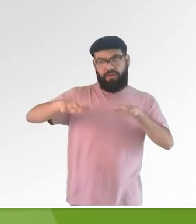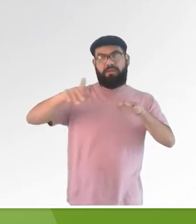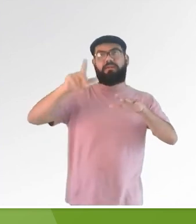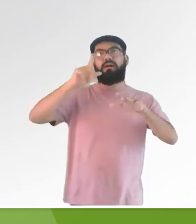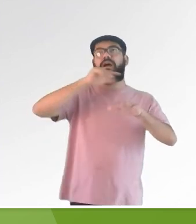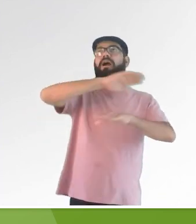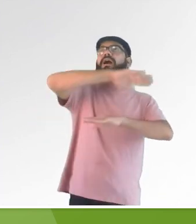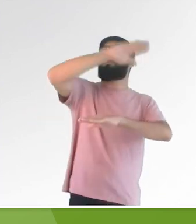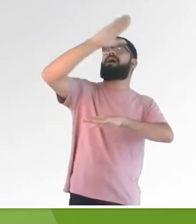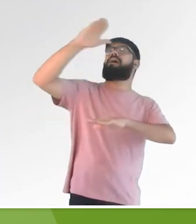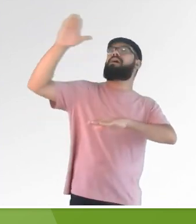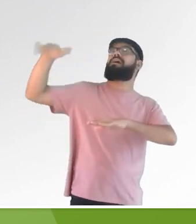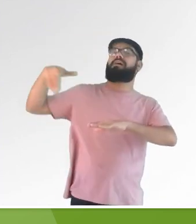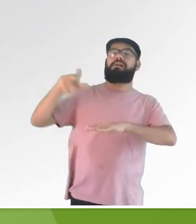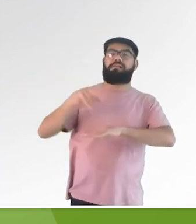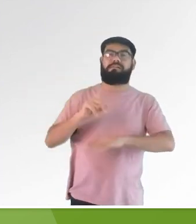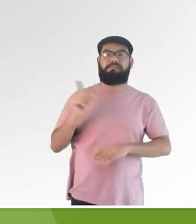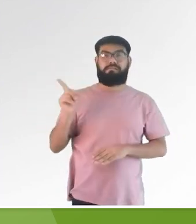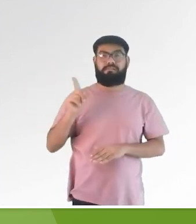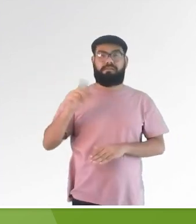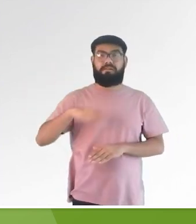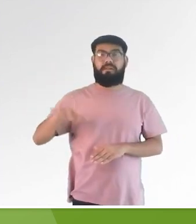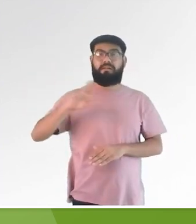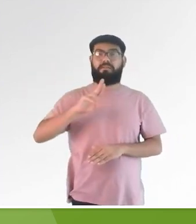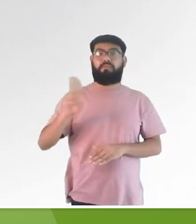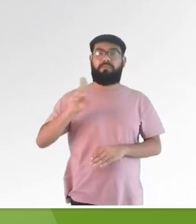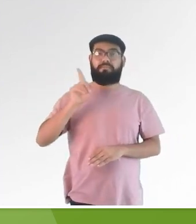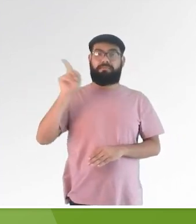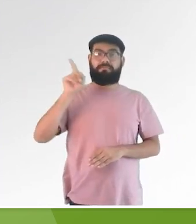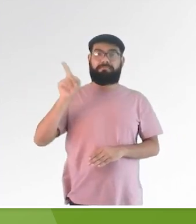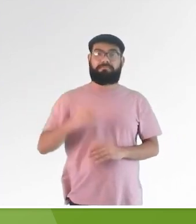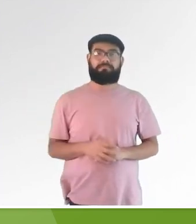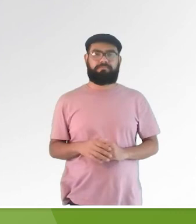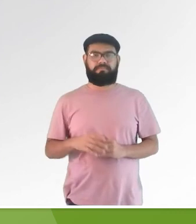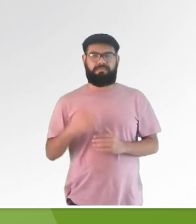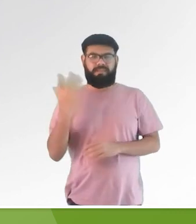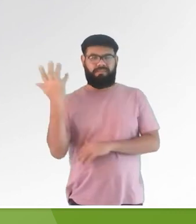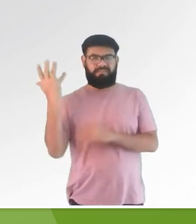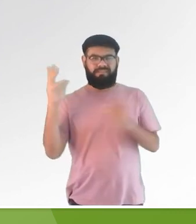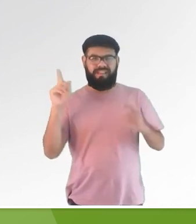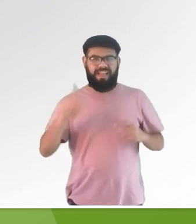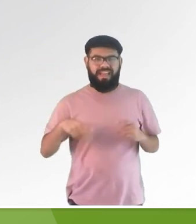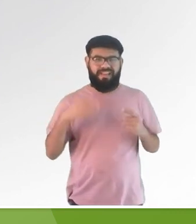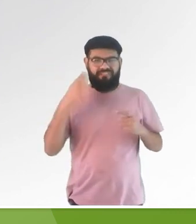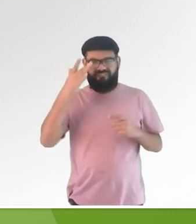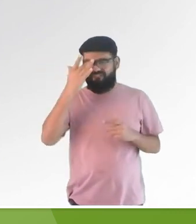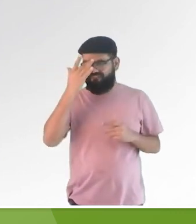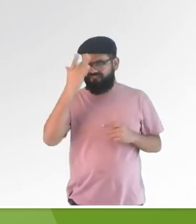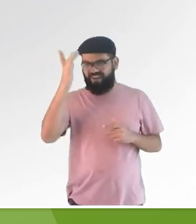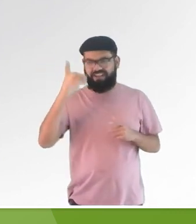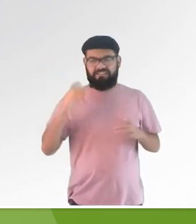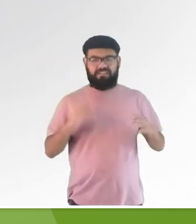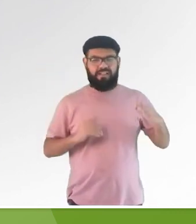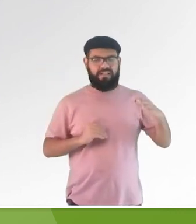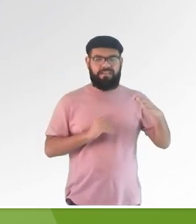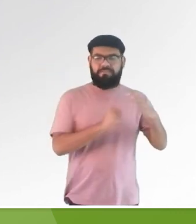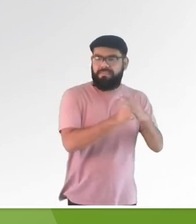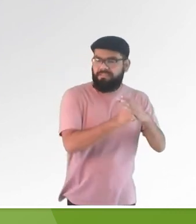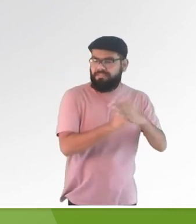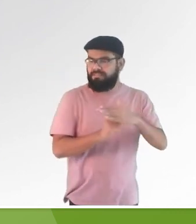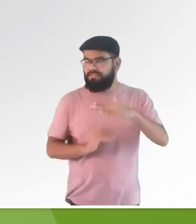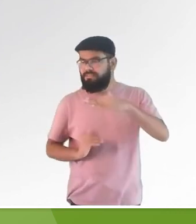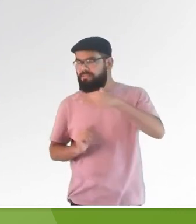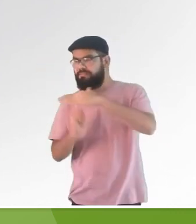ecótono. Lembrando que na natureza nem sempre é fácil a gente delimitar, não é, o biótopo, e a gente tem que